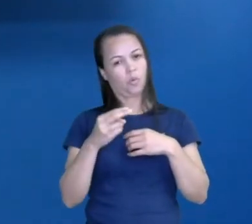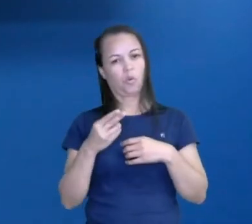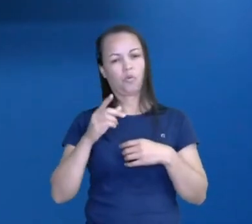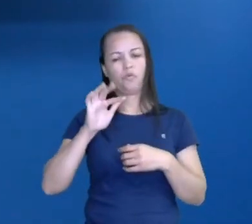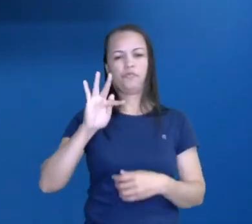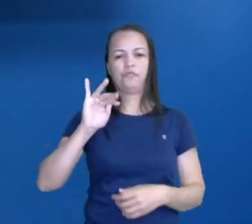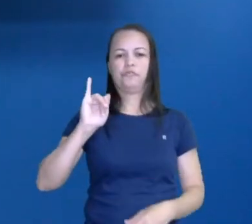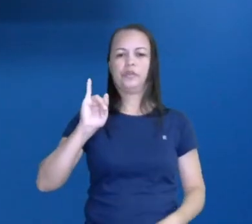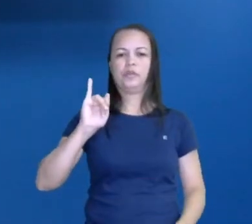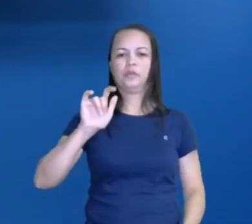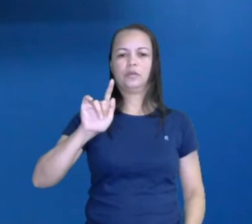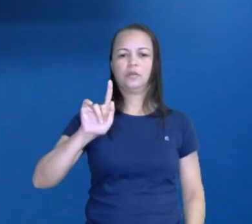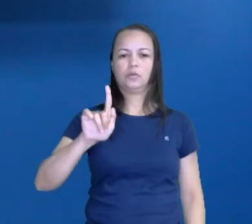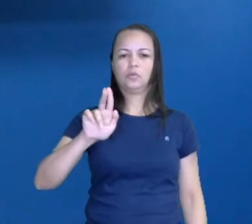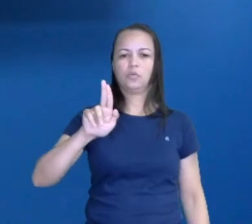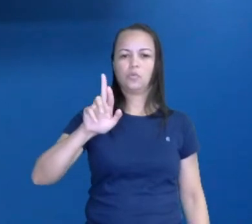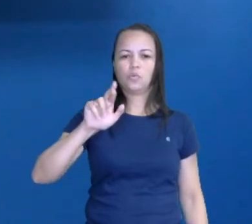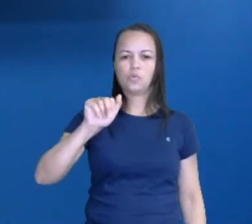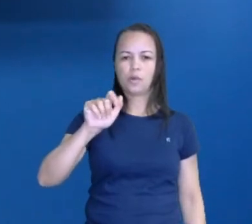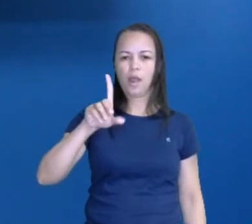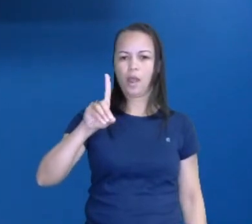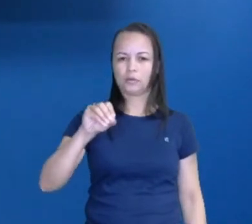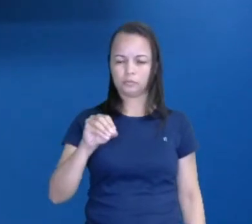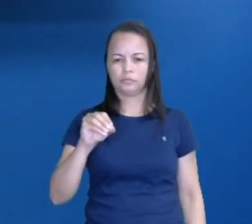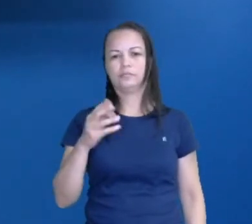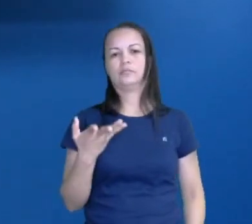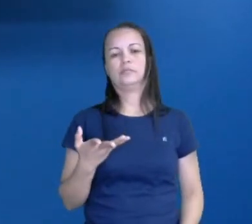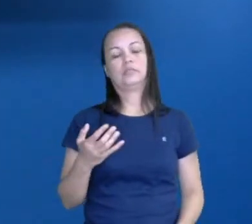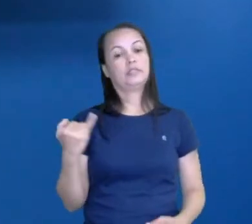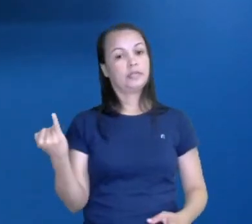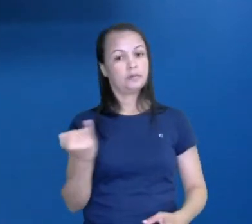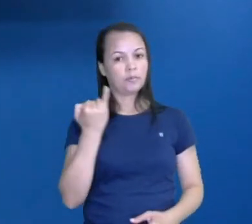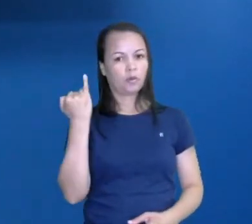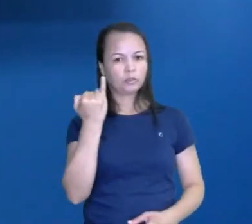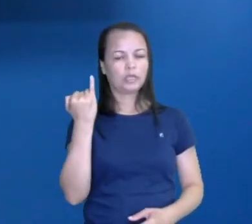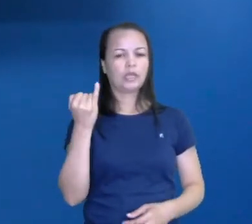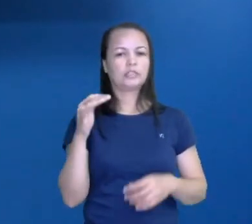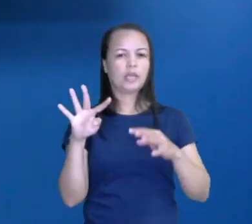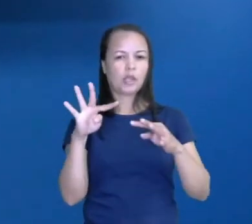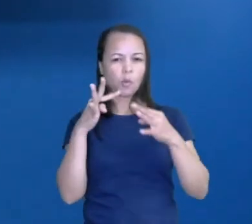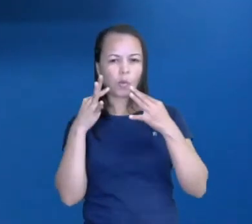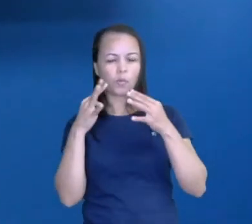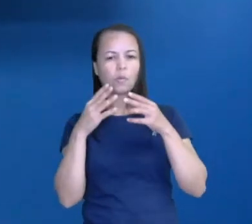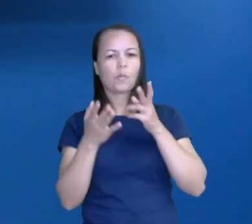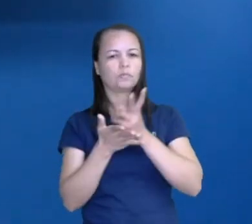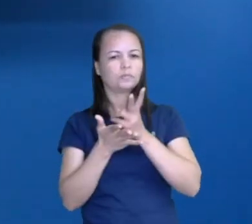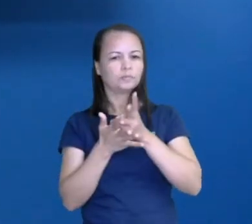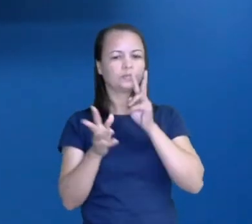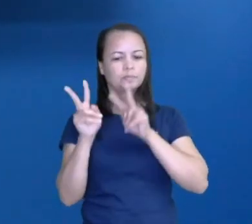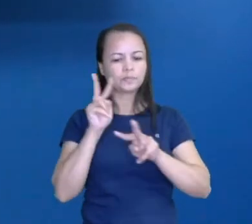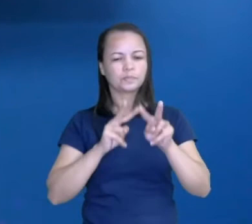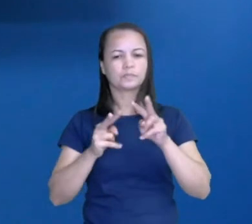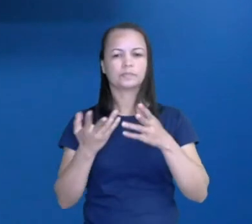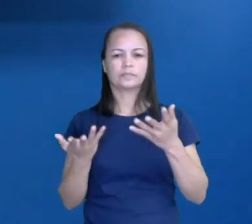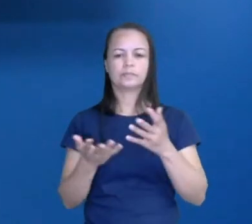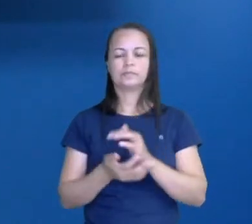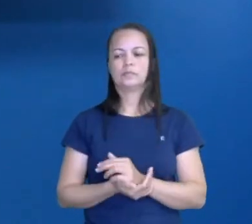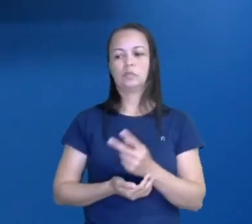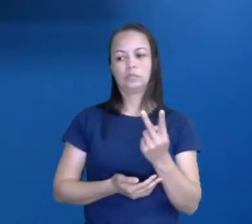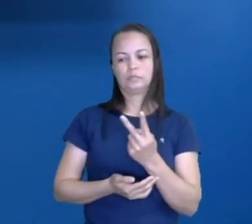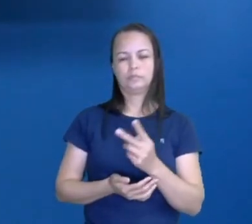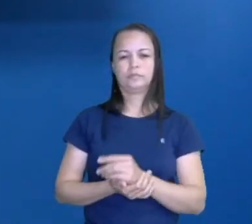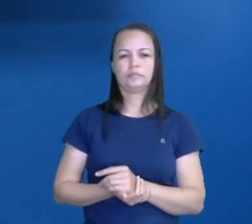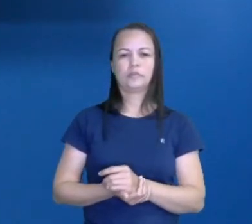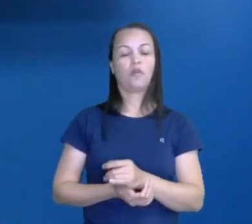figurado, certo? É por isso que é importante a gente reconhecer os dois, tá vendo? Vamos ver o primeiro exemplo aqui